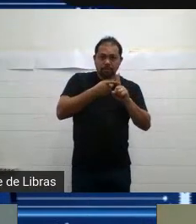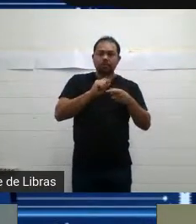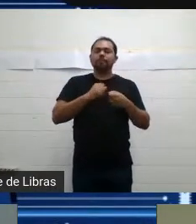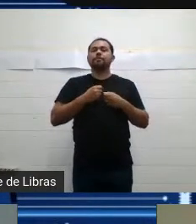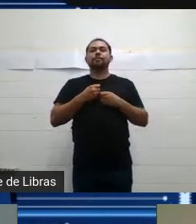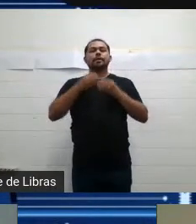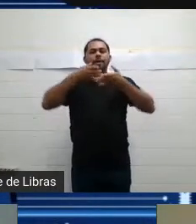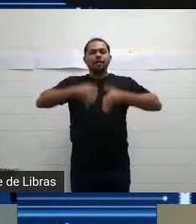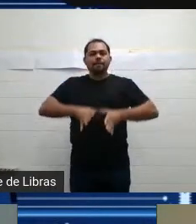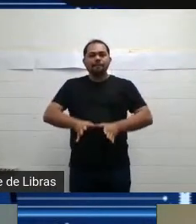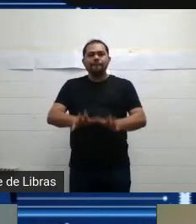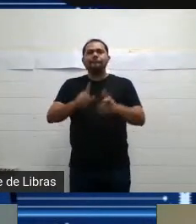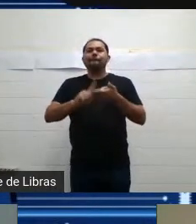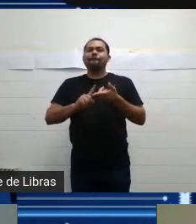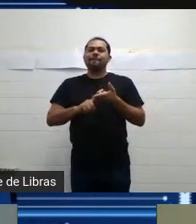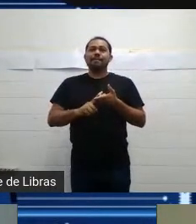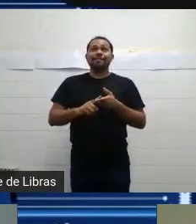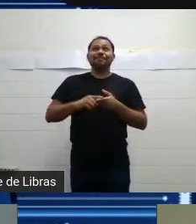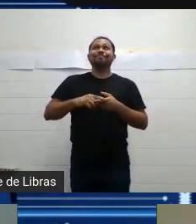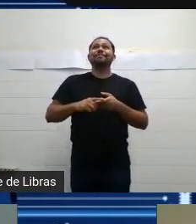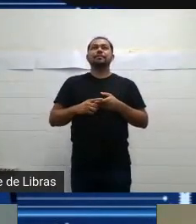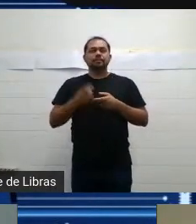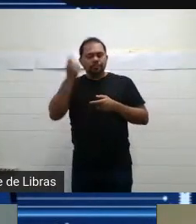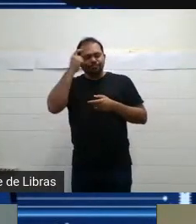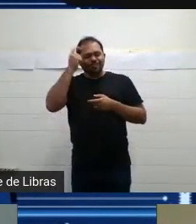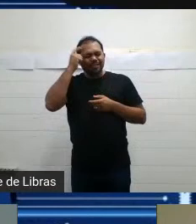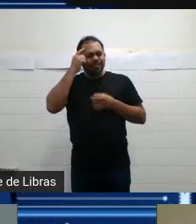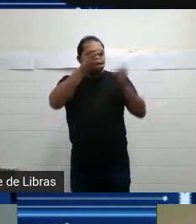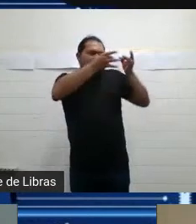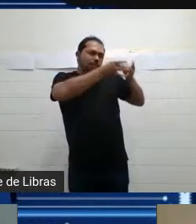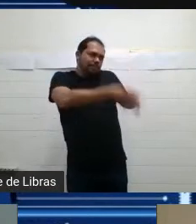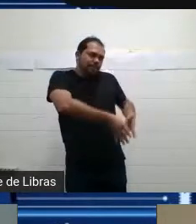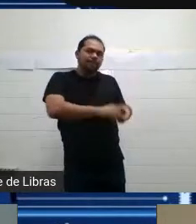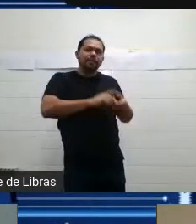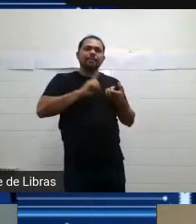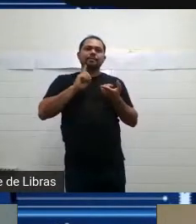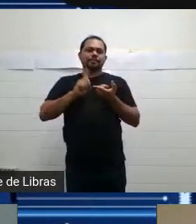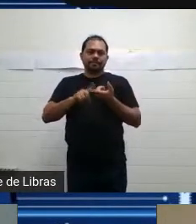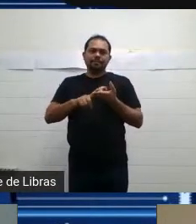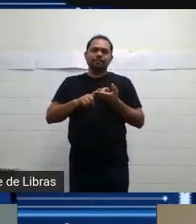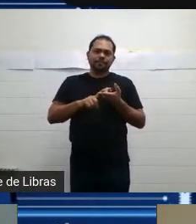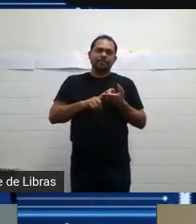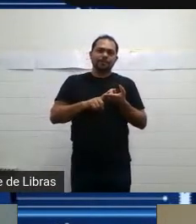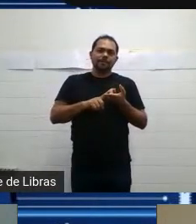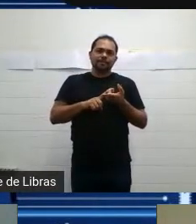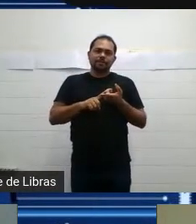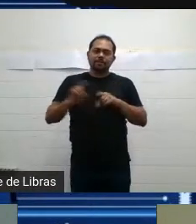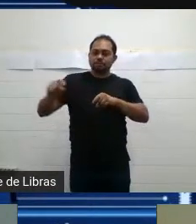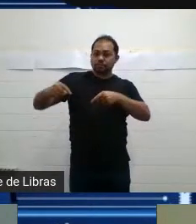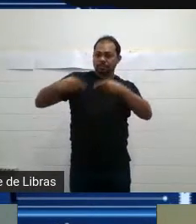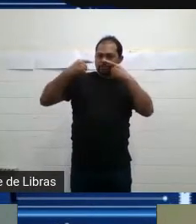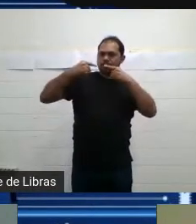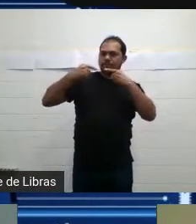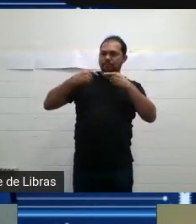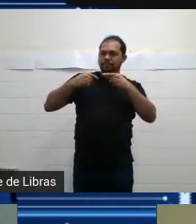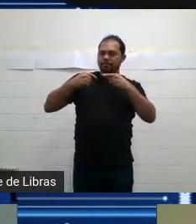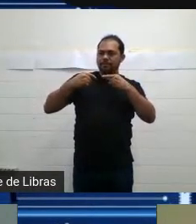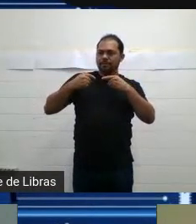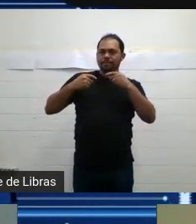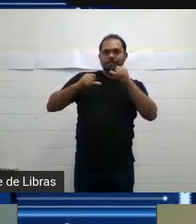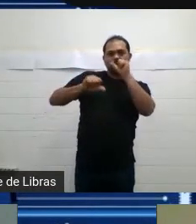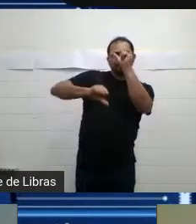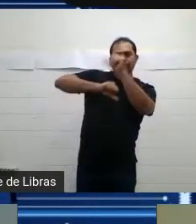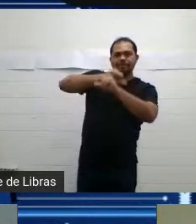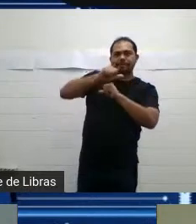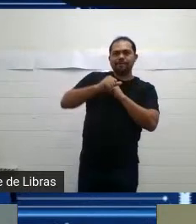desistir. Claro, existem os desafios dos estudos, e, no meu caso, eu passei pelo desafio da maternidade, uma criança